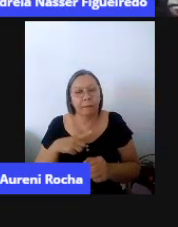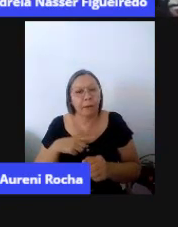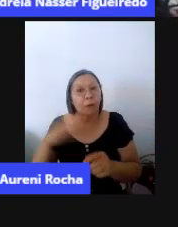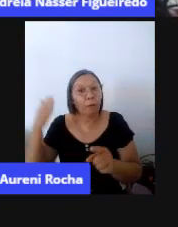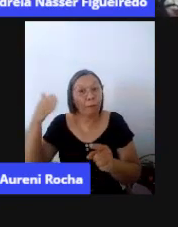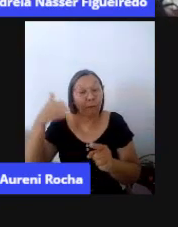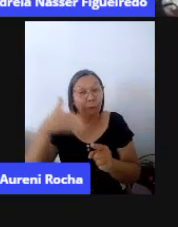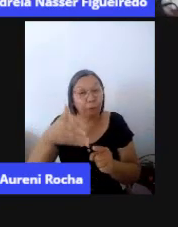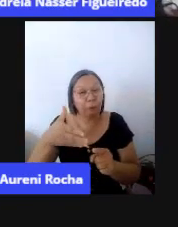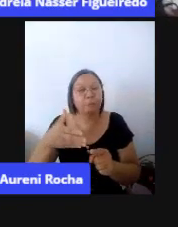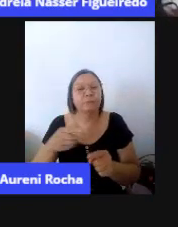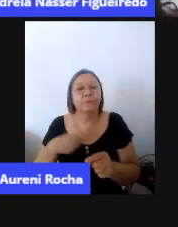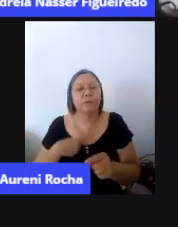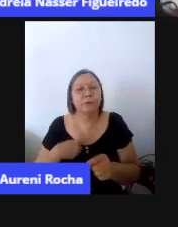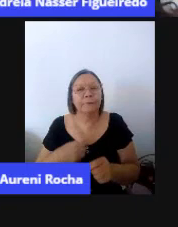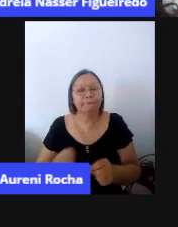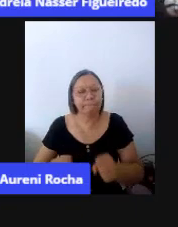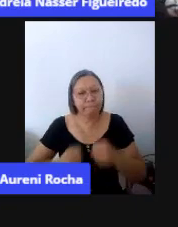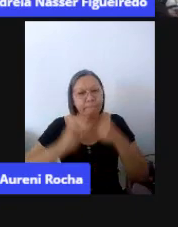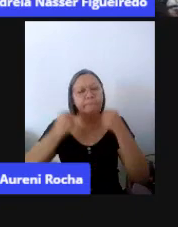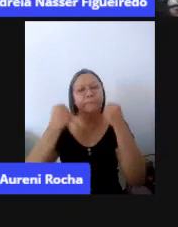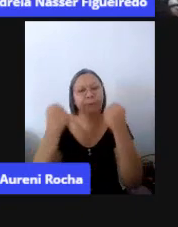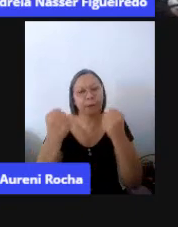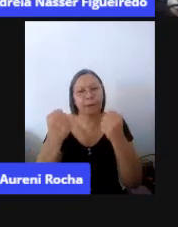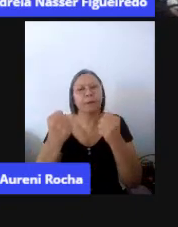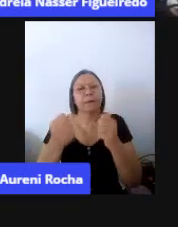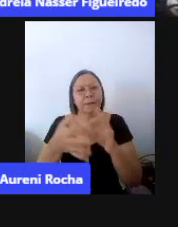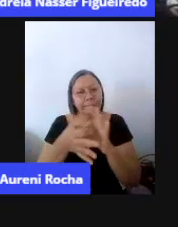nossas parcerias e fortalecer cada vez mais